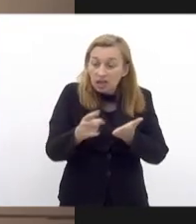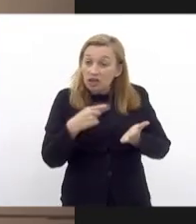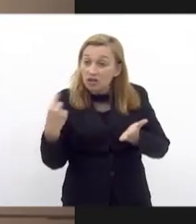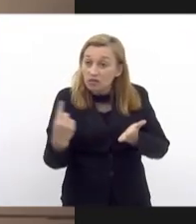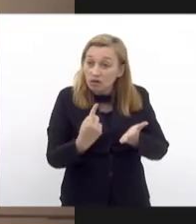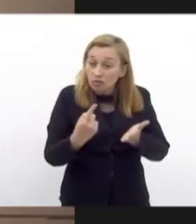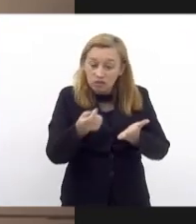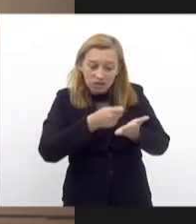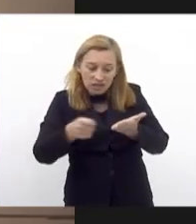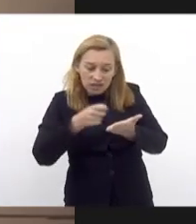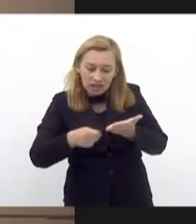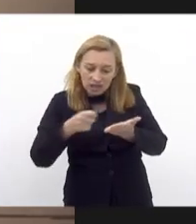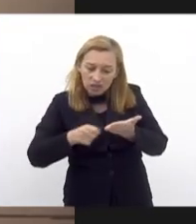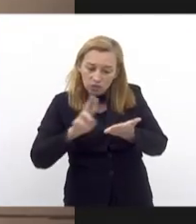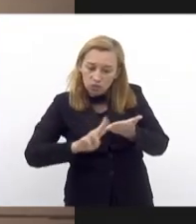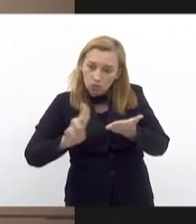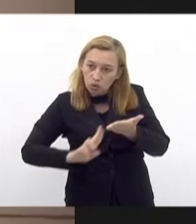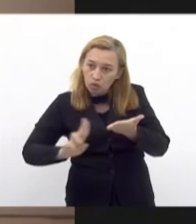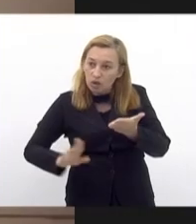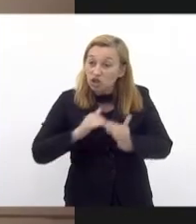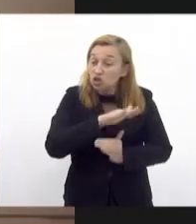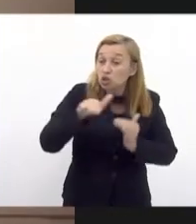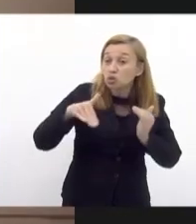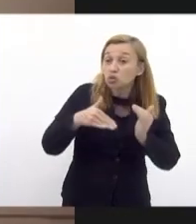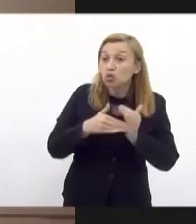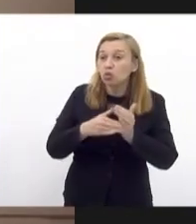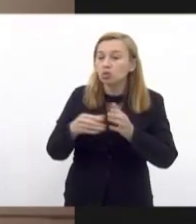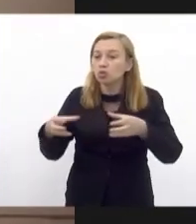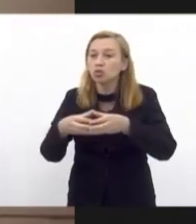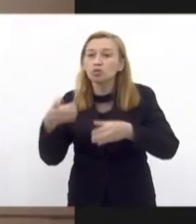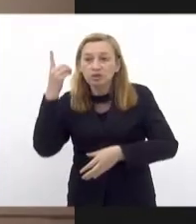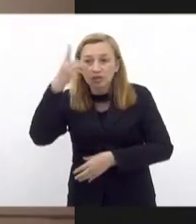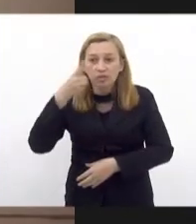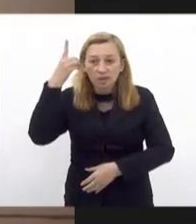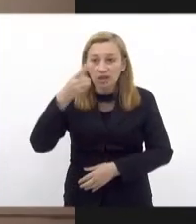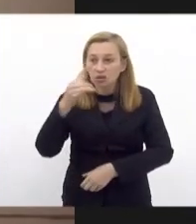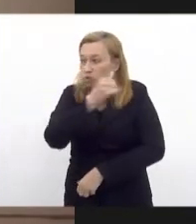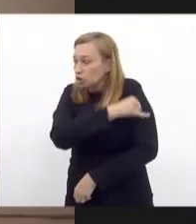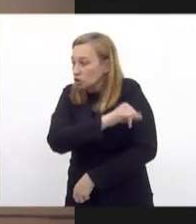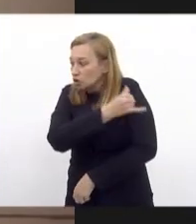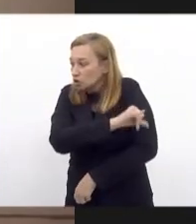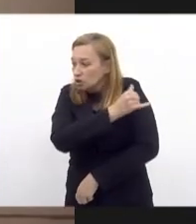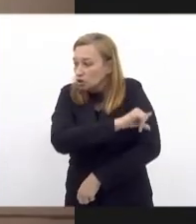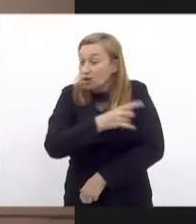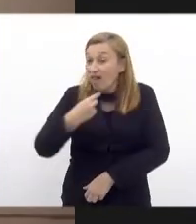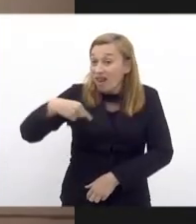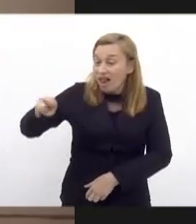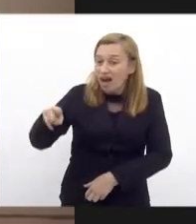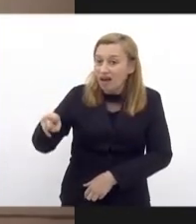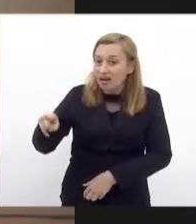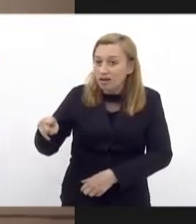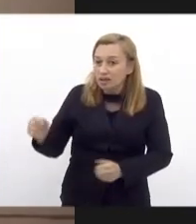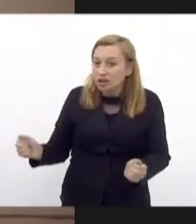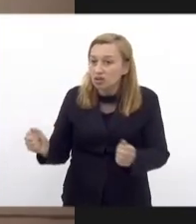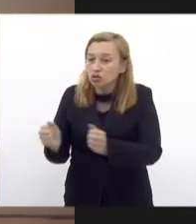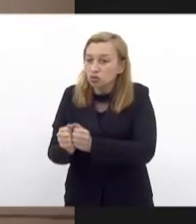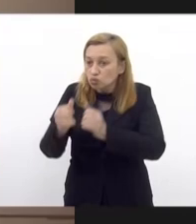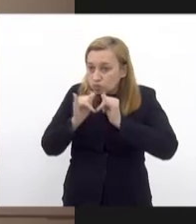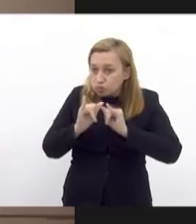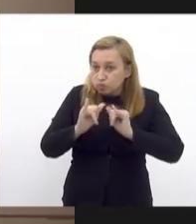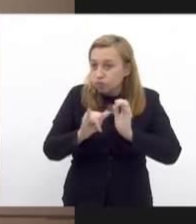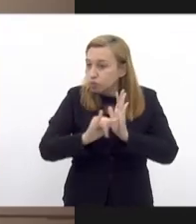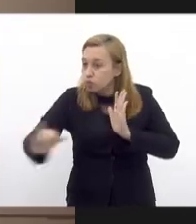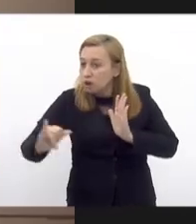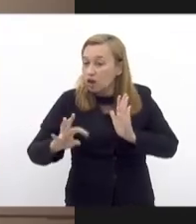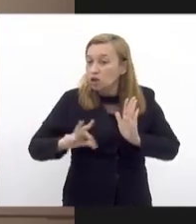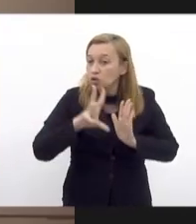pegar a assinatura de toda a bancada parlamentar do Rio de Janeiro. Eu ponho lá para contribuir nessa publicação,